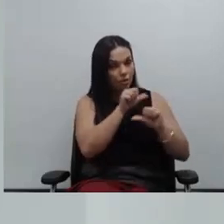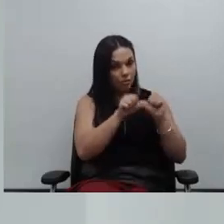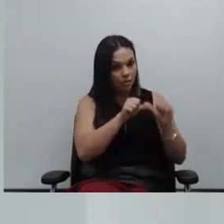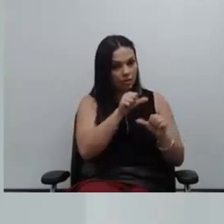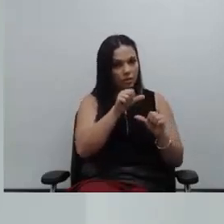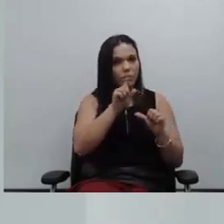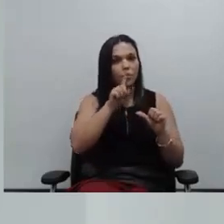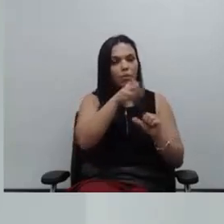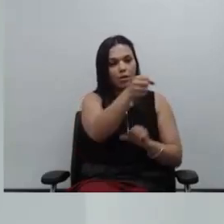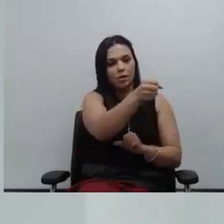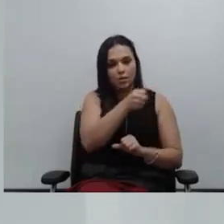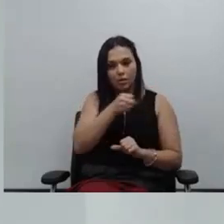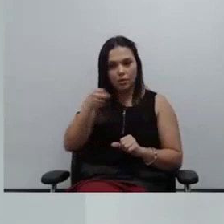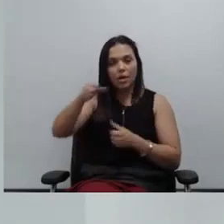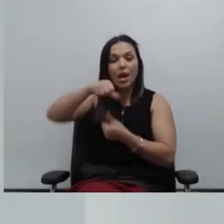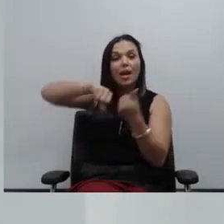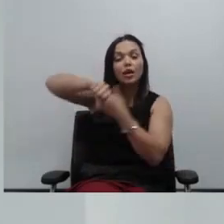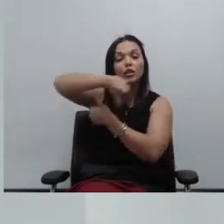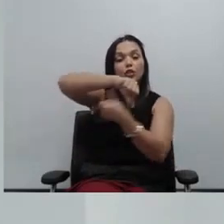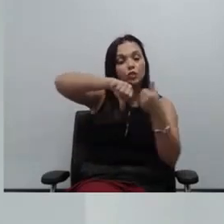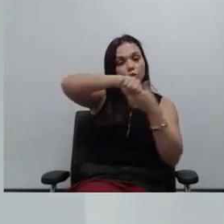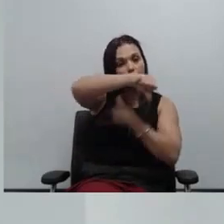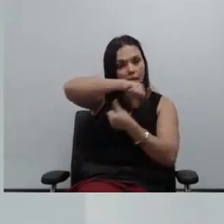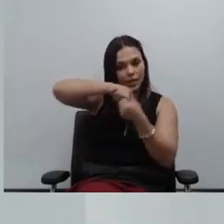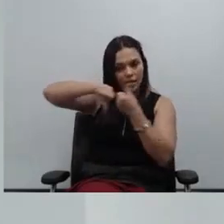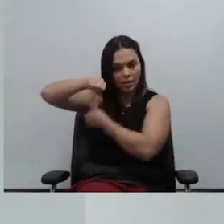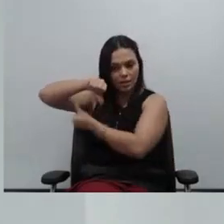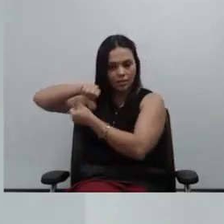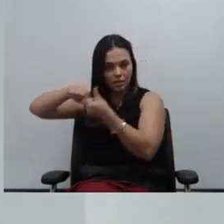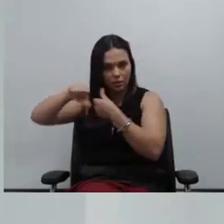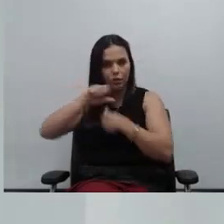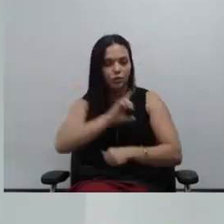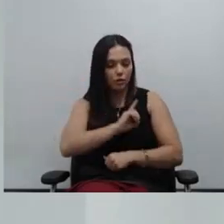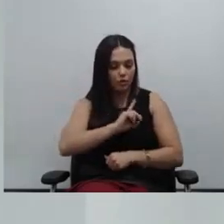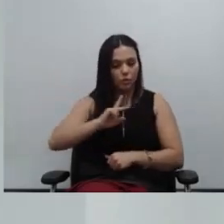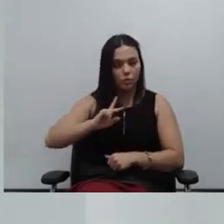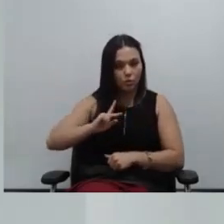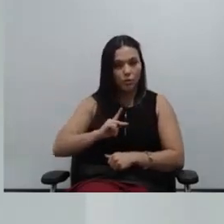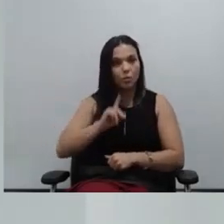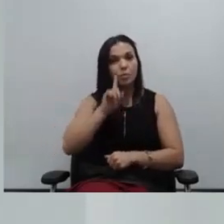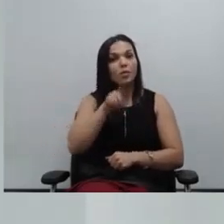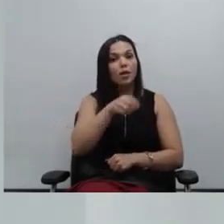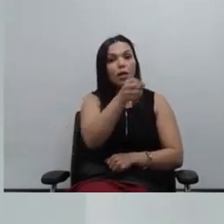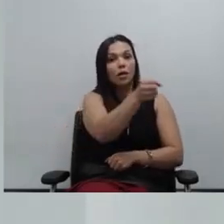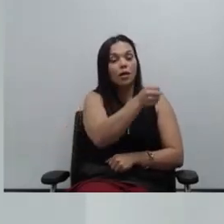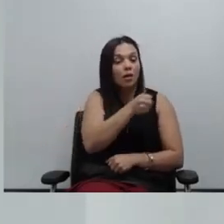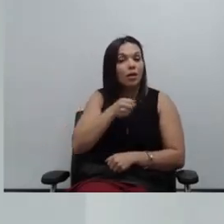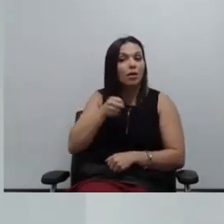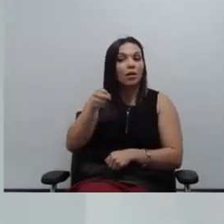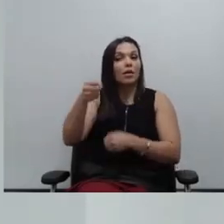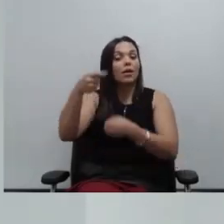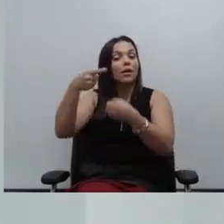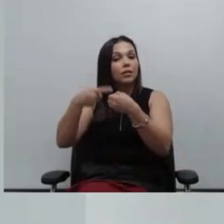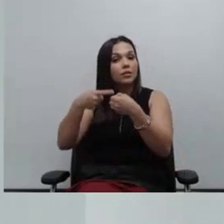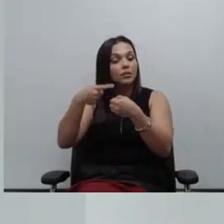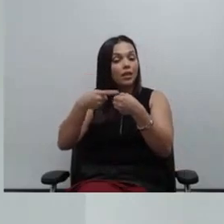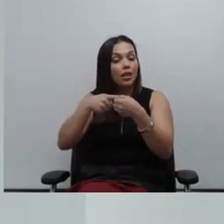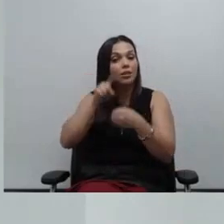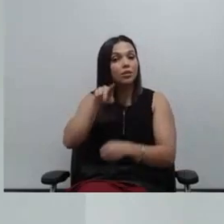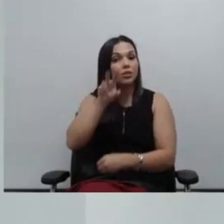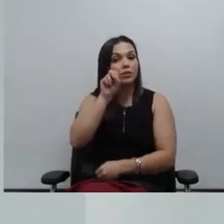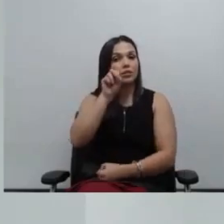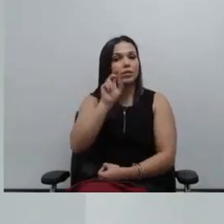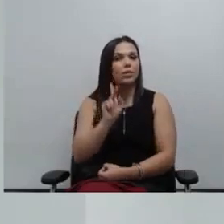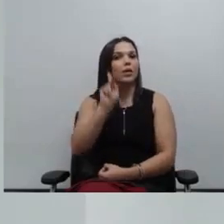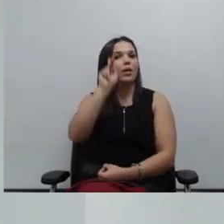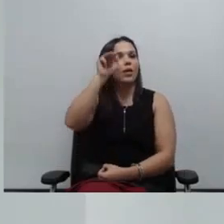itinerantes, é devida diária aos colegas e às colegas designadas para cidades a partir de 50 quilômetros.